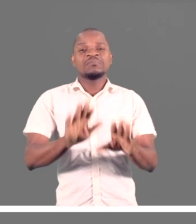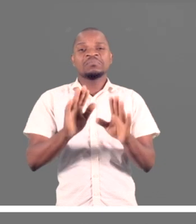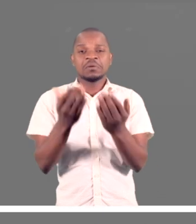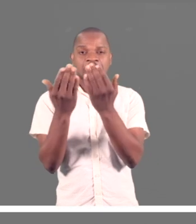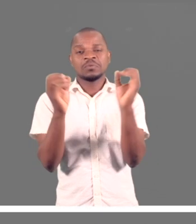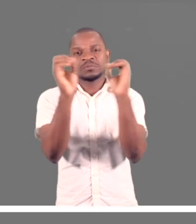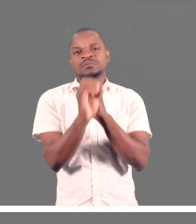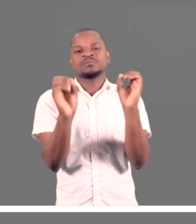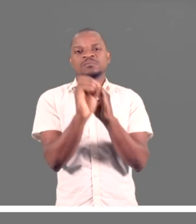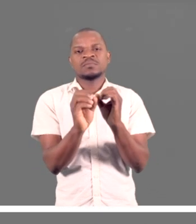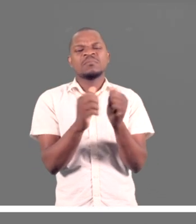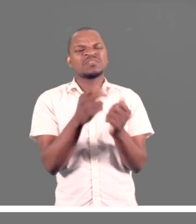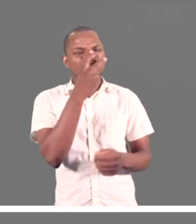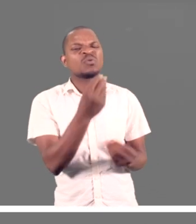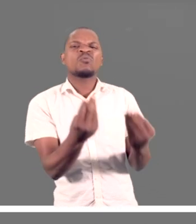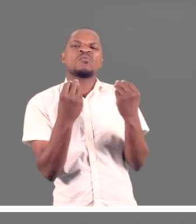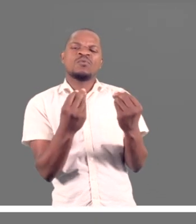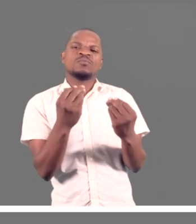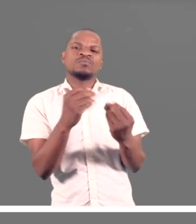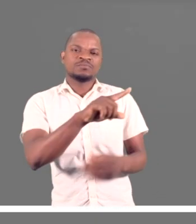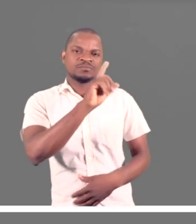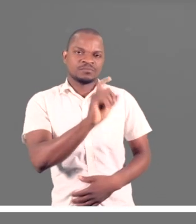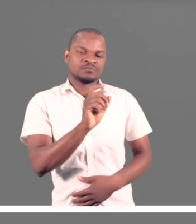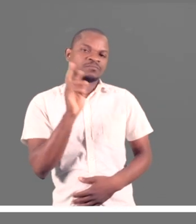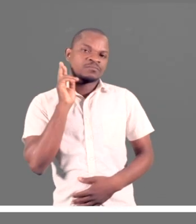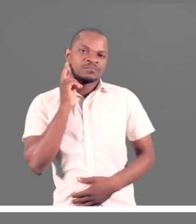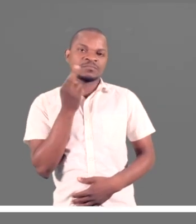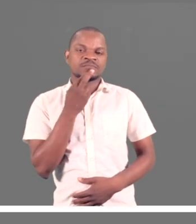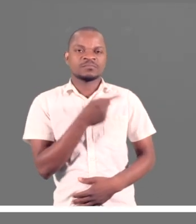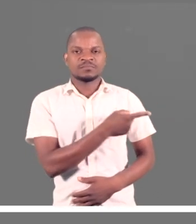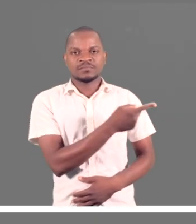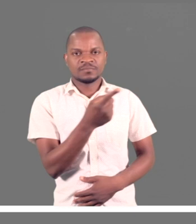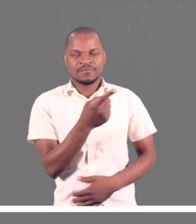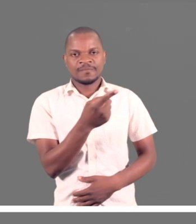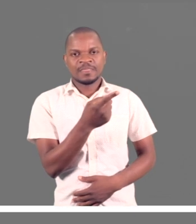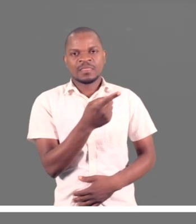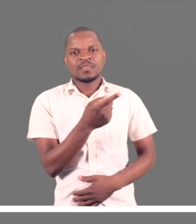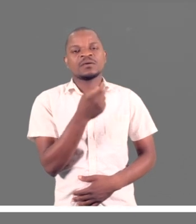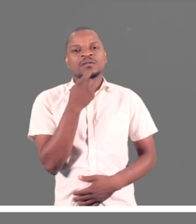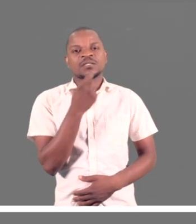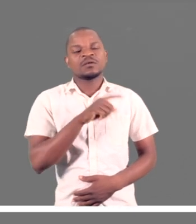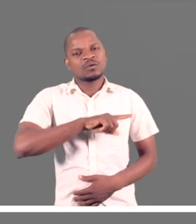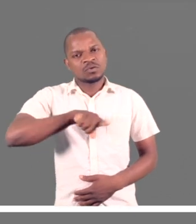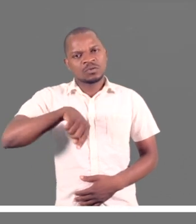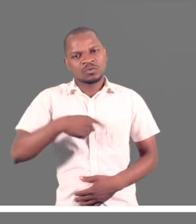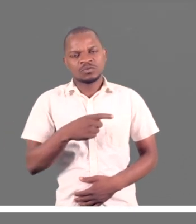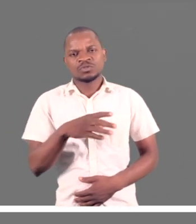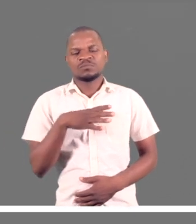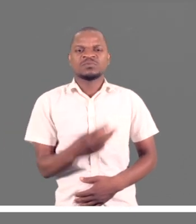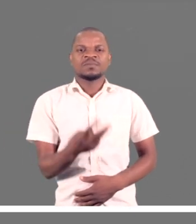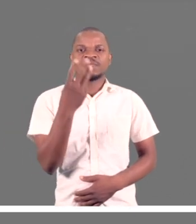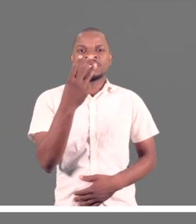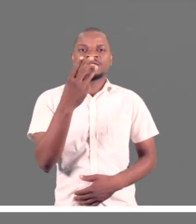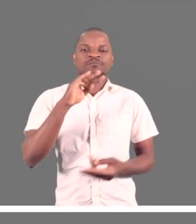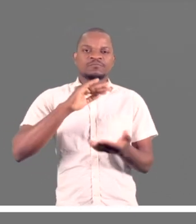deixar o tempo sem deixar de aprender. Como que tem olhado este projeto? Nós fazemos parte em número de três